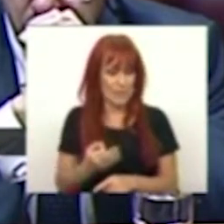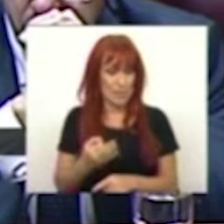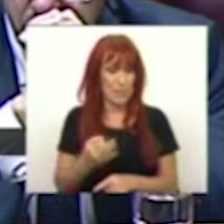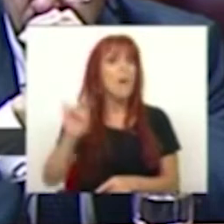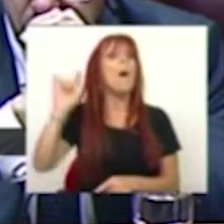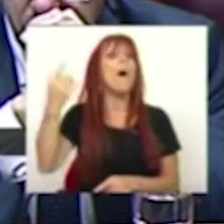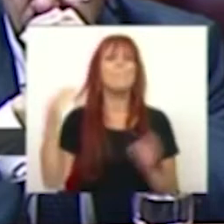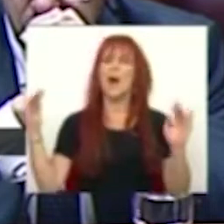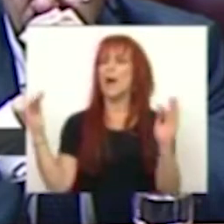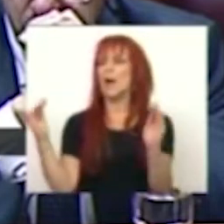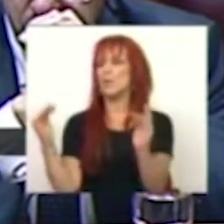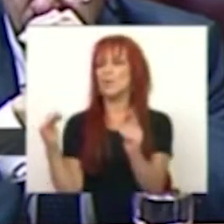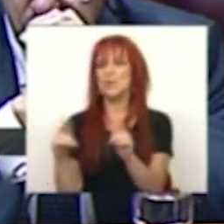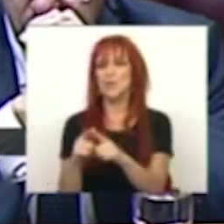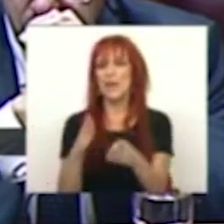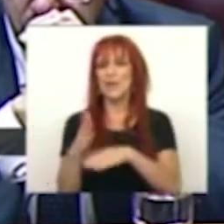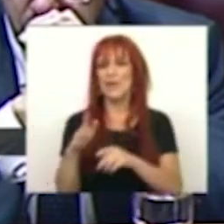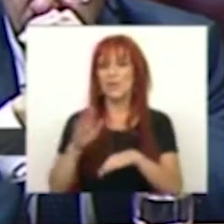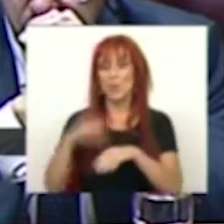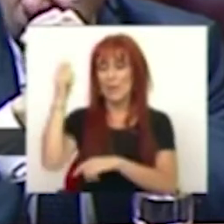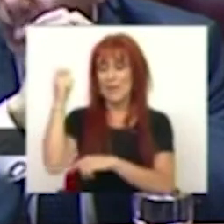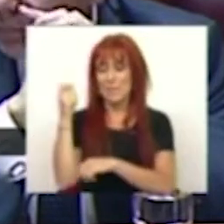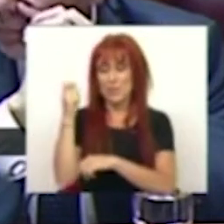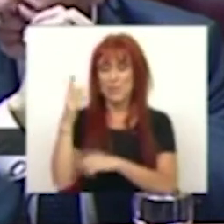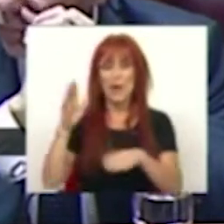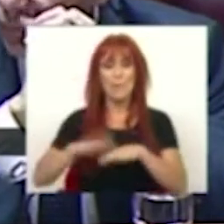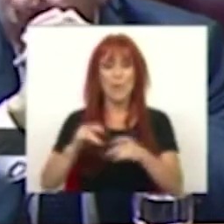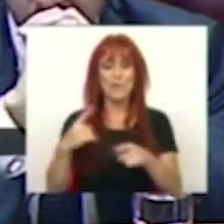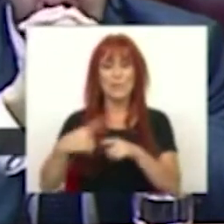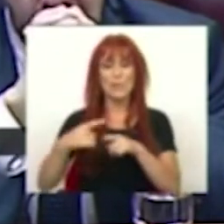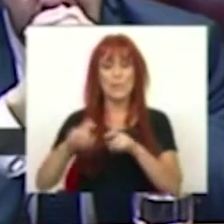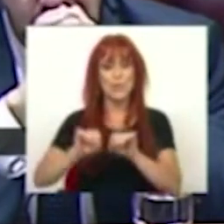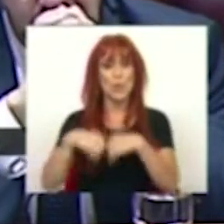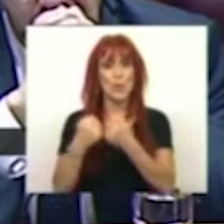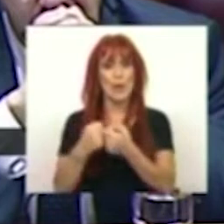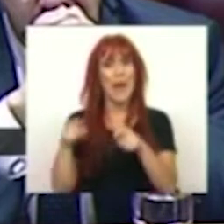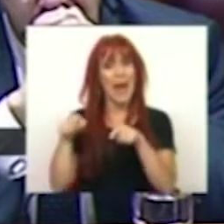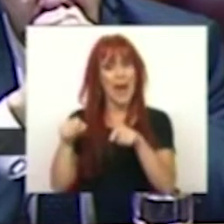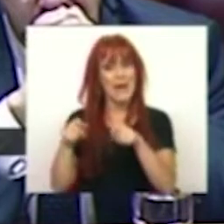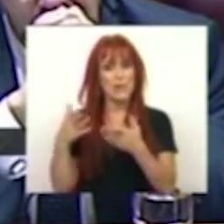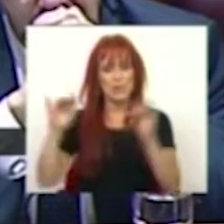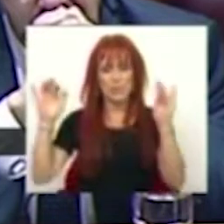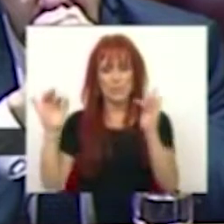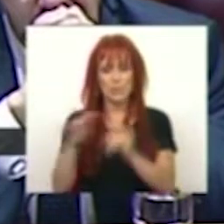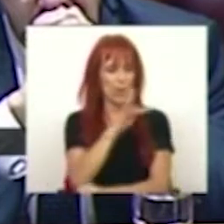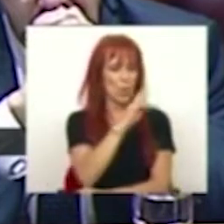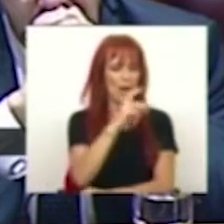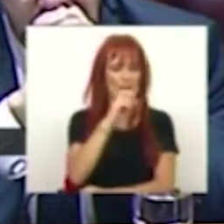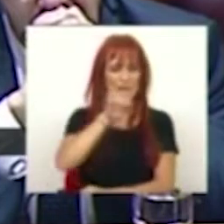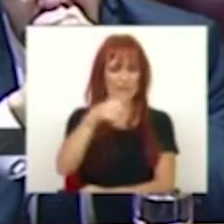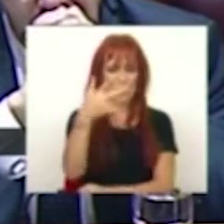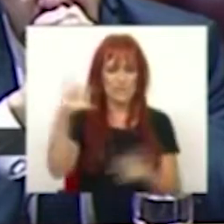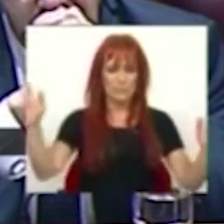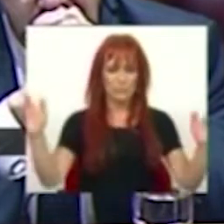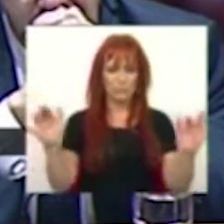não fosse a redução por via das pensões e por via das prestações sociais. É isso que faz a redução de 43,5%